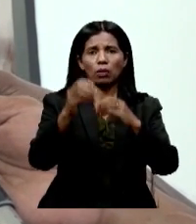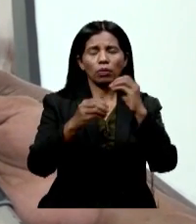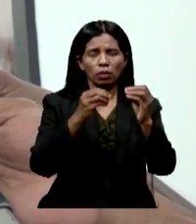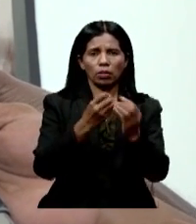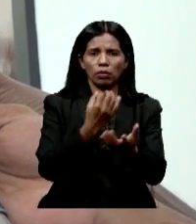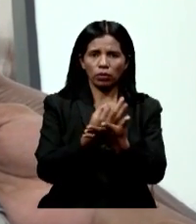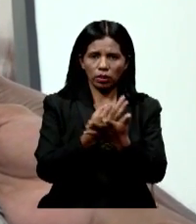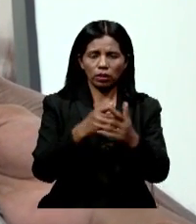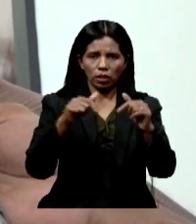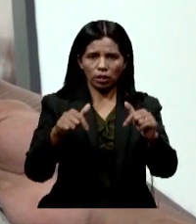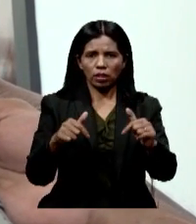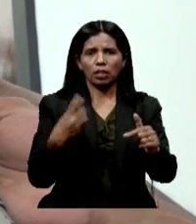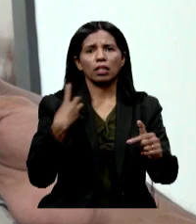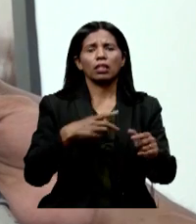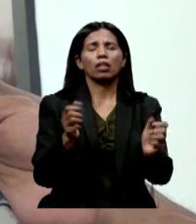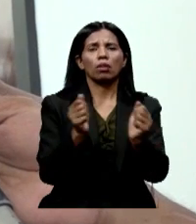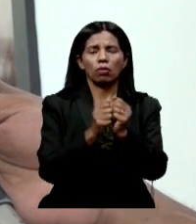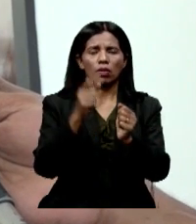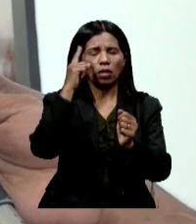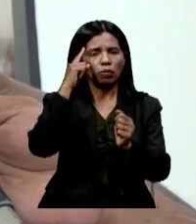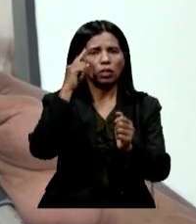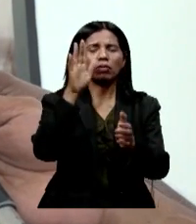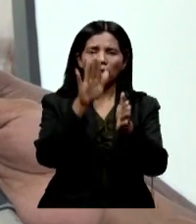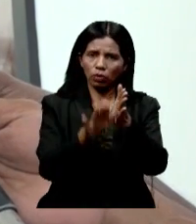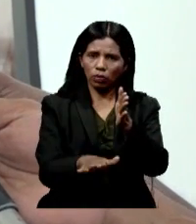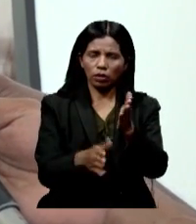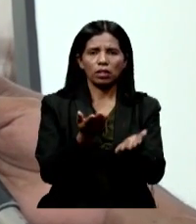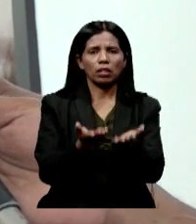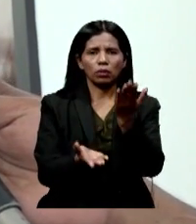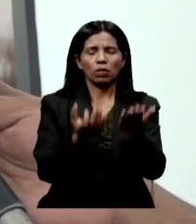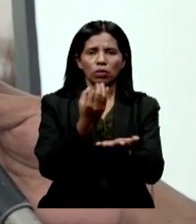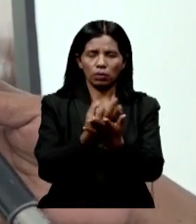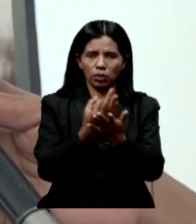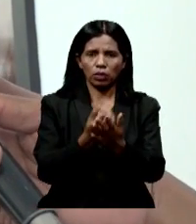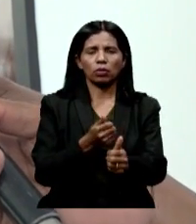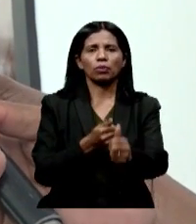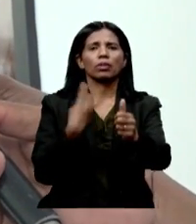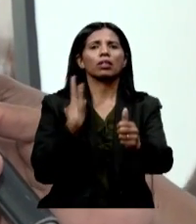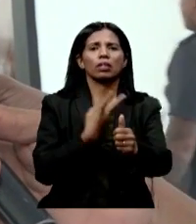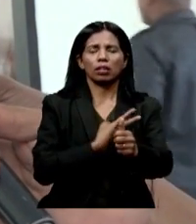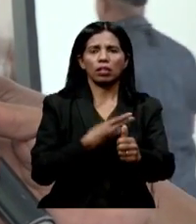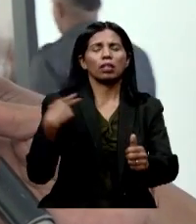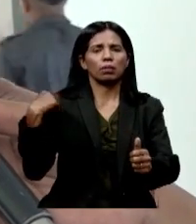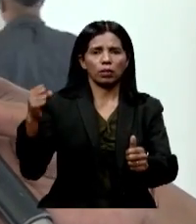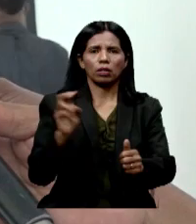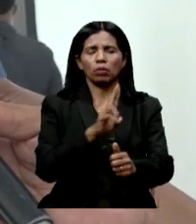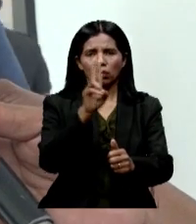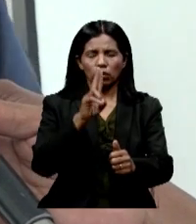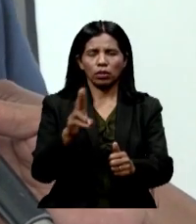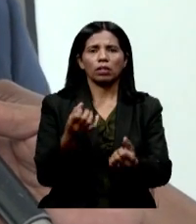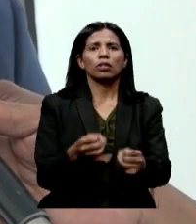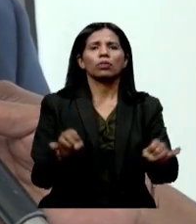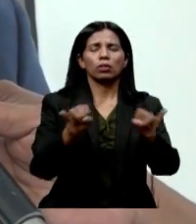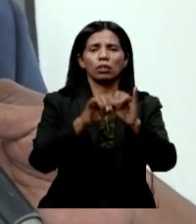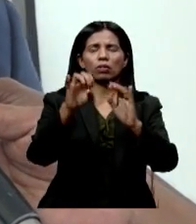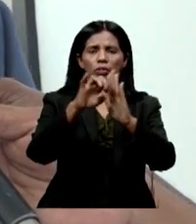né, e tá maior ano e o insato reduz teto orçamento e da net tu irita nec bit a tu executa em são estado